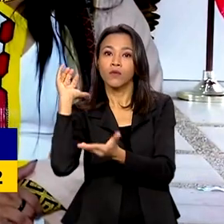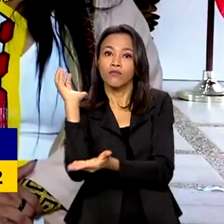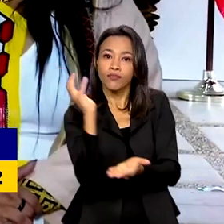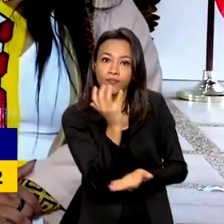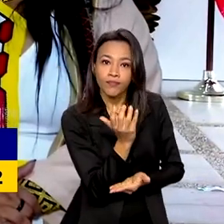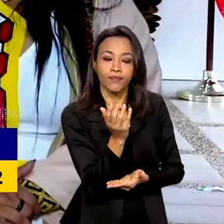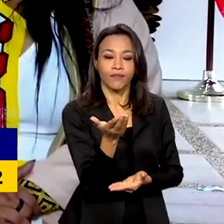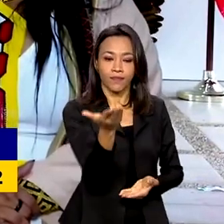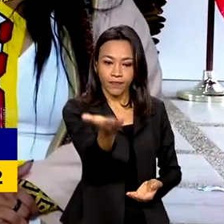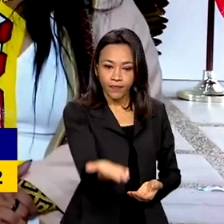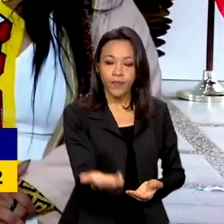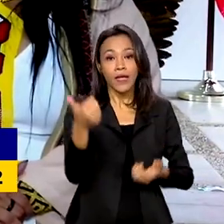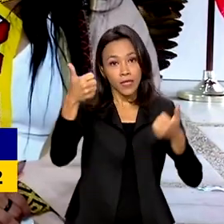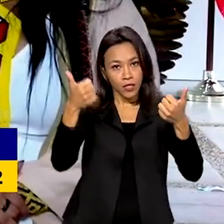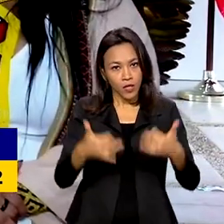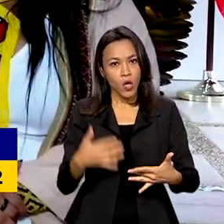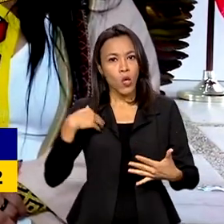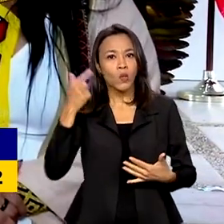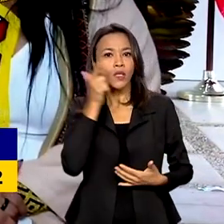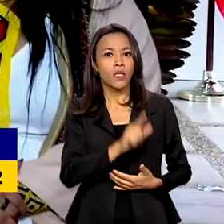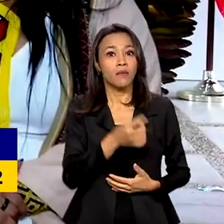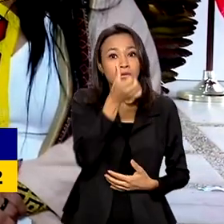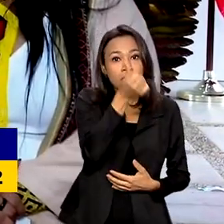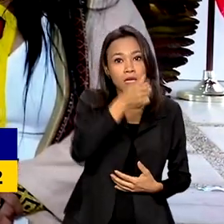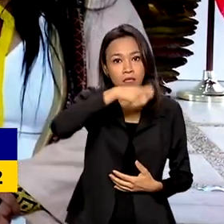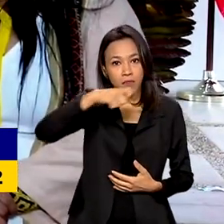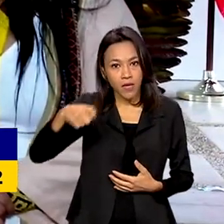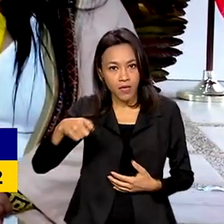Já conseguimos uma redução em 6 meses em